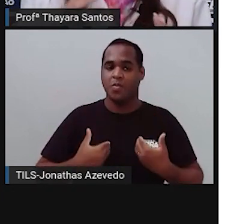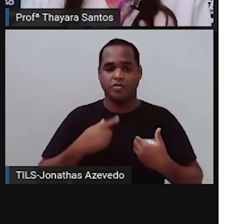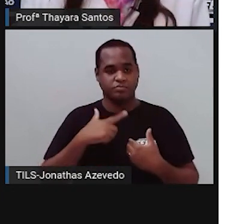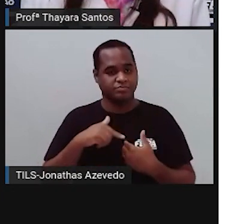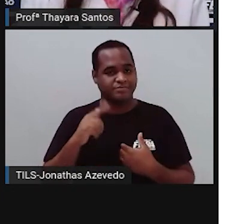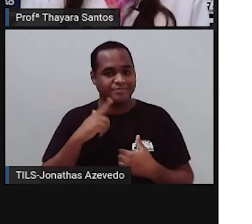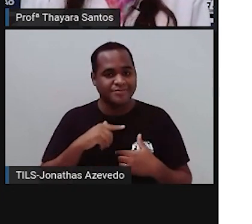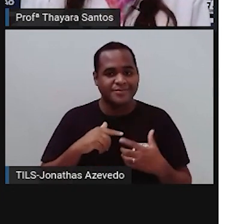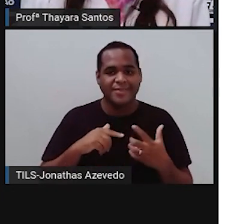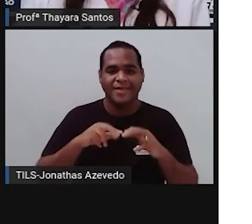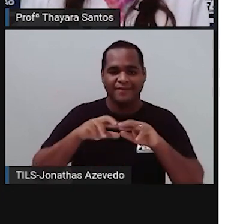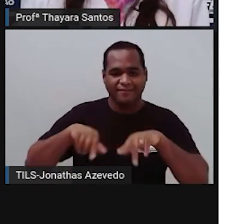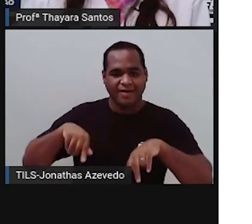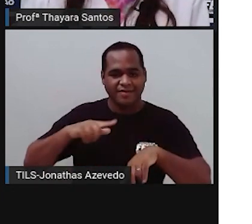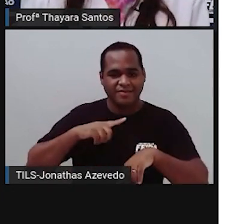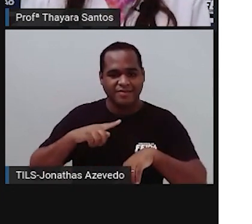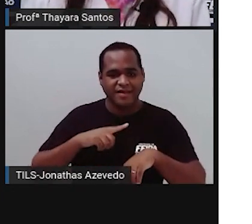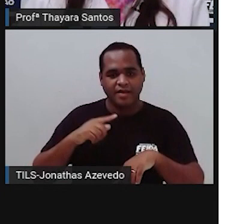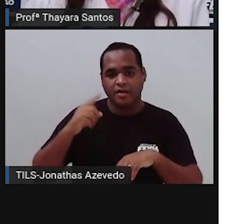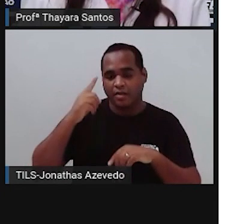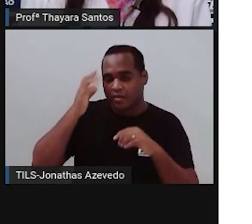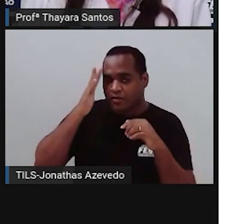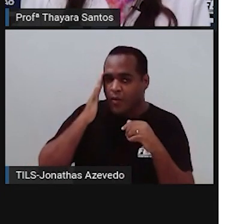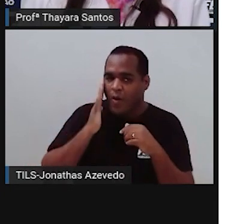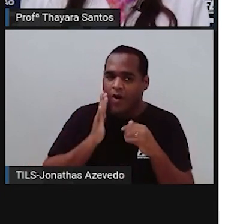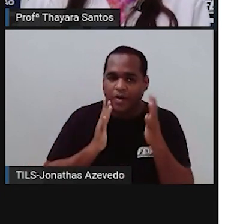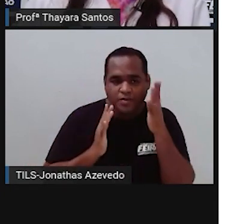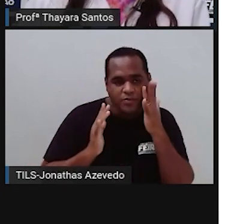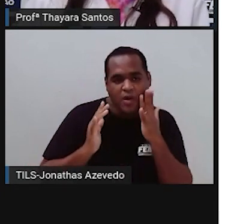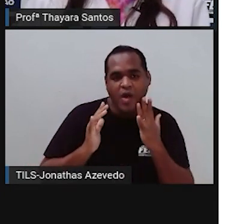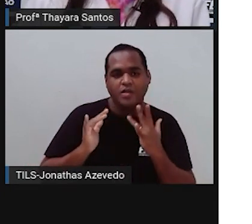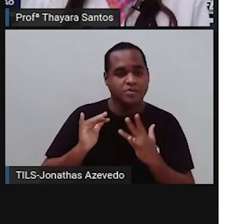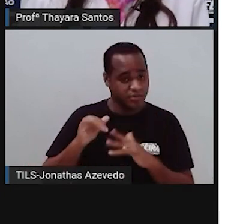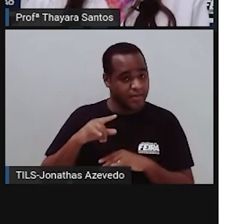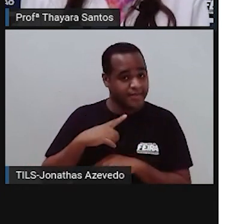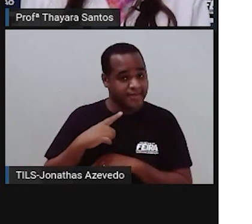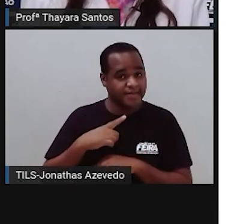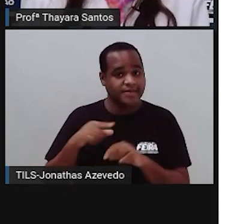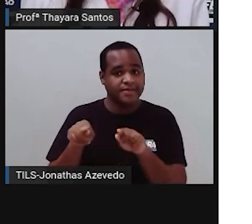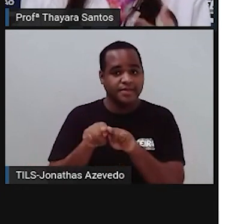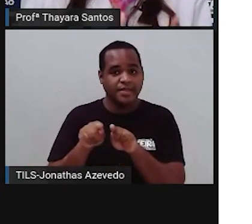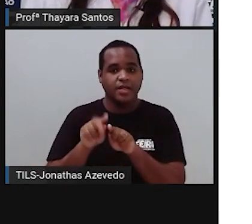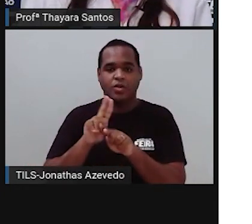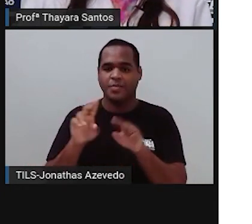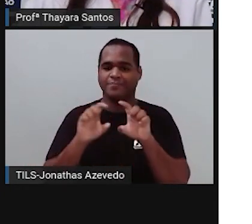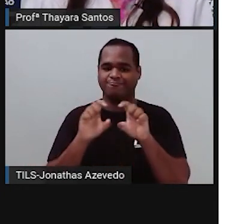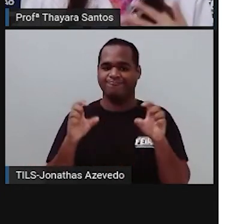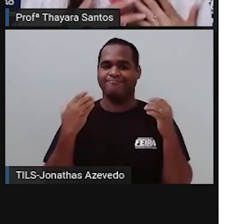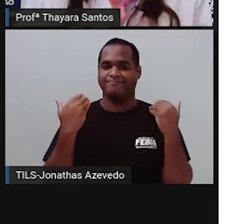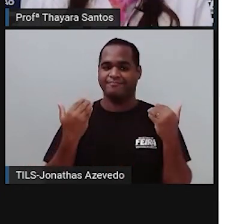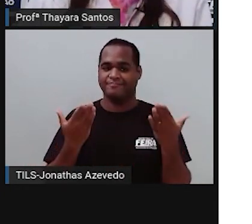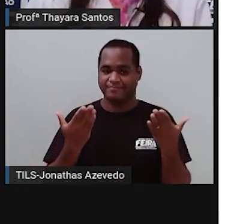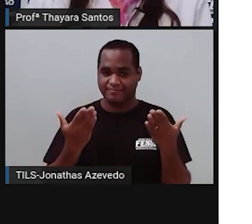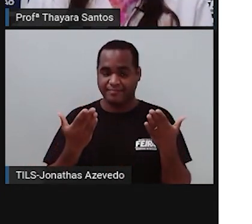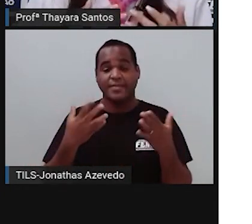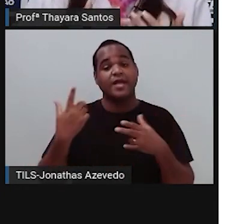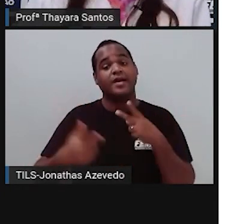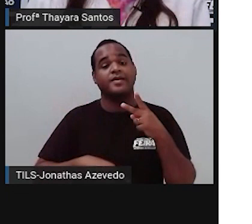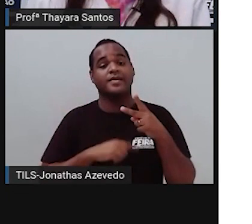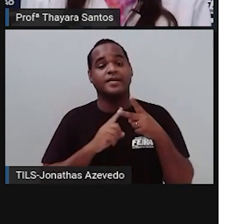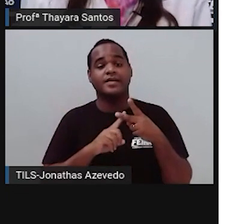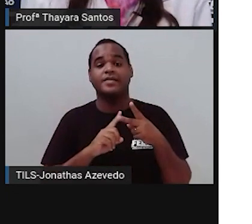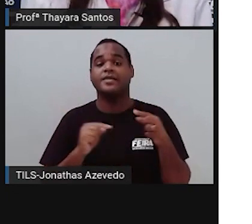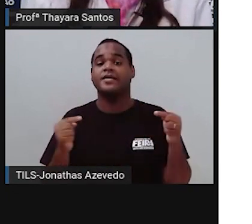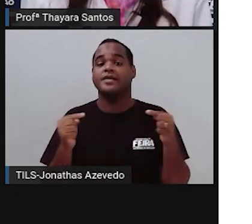sudoríparas, todas elas vão ser originadas a partir do folheto germinativo que a gente chama de ectoderme. E, além disso, a